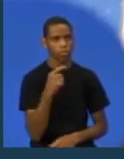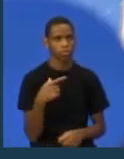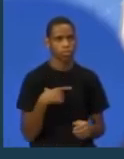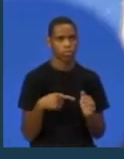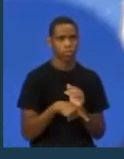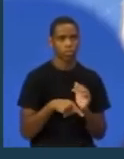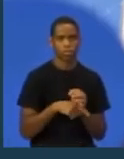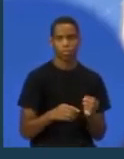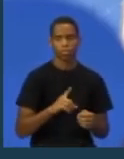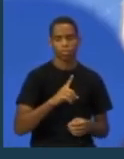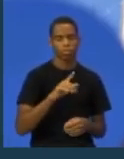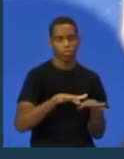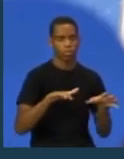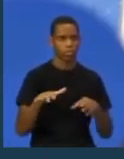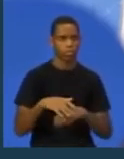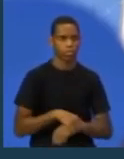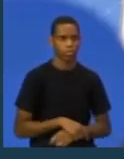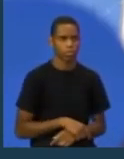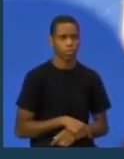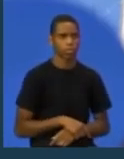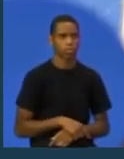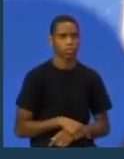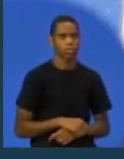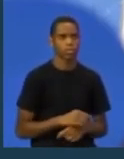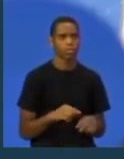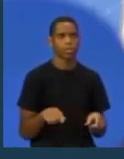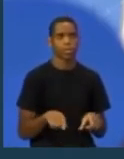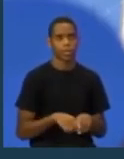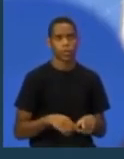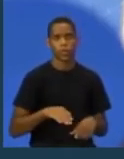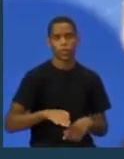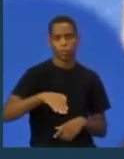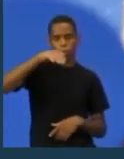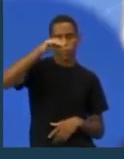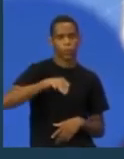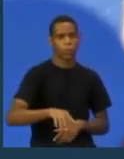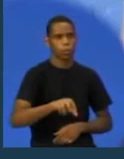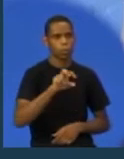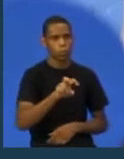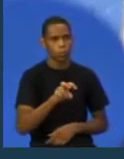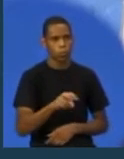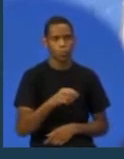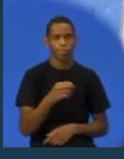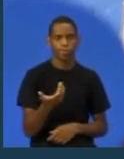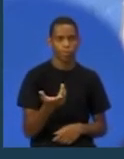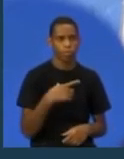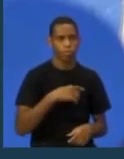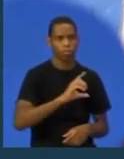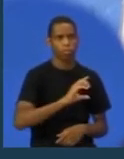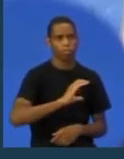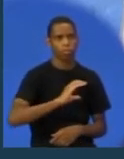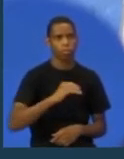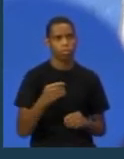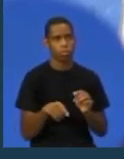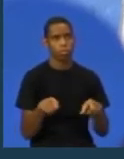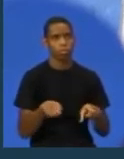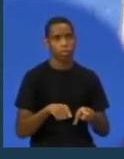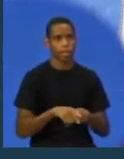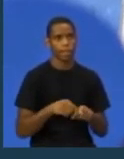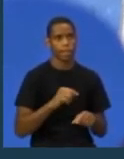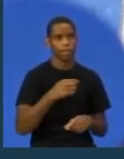2,94 de coeficiente de variação. O coeficiente de variação da estatura, 5, desvio padrão, dividido